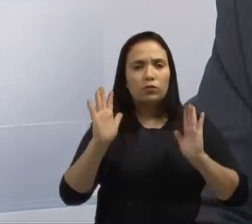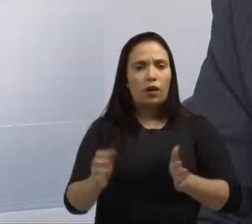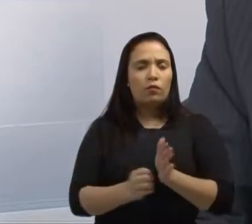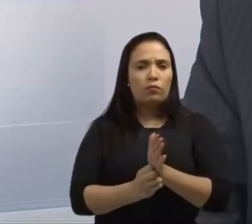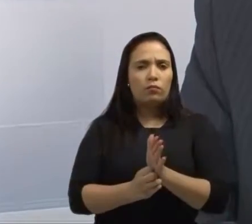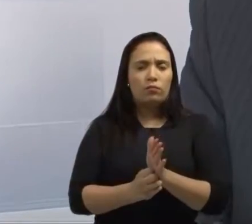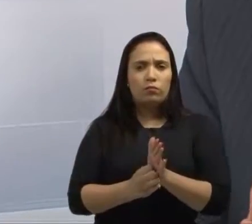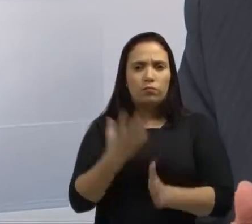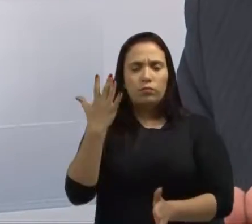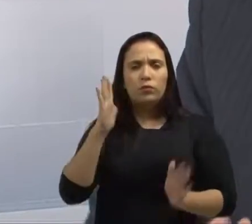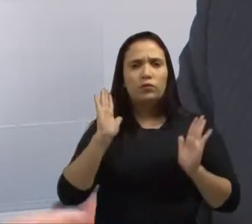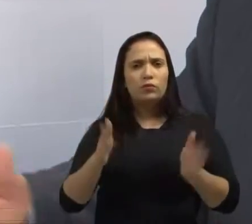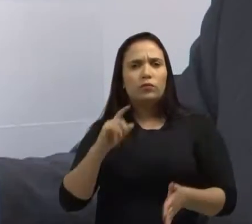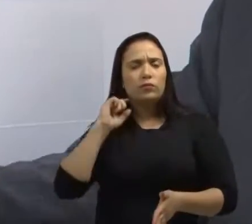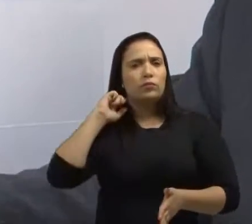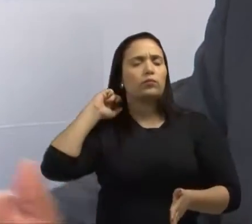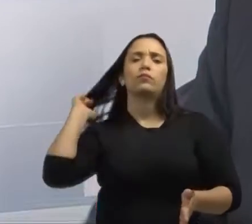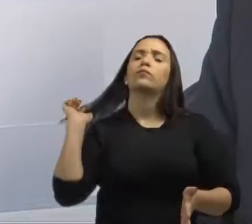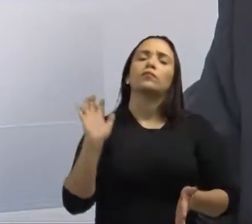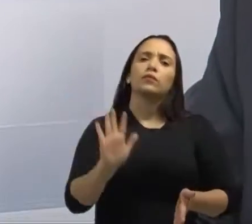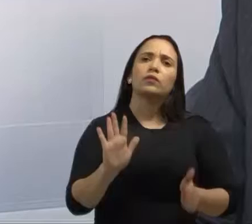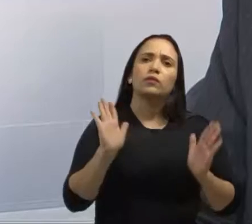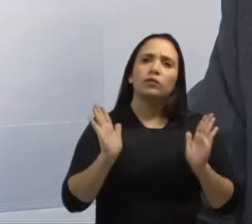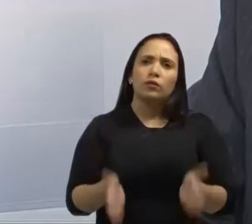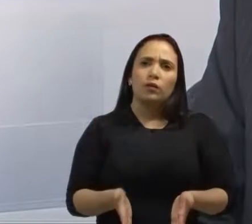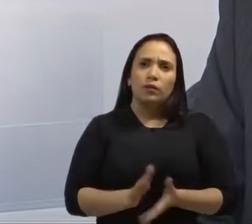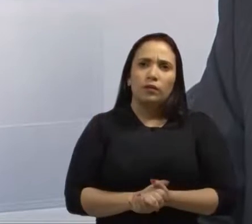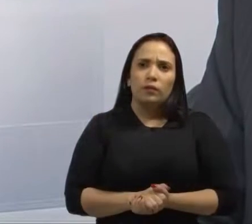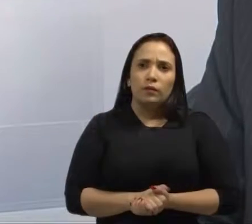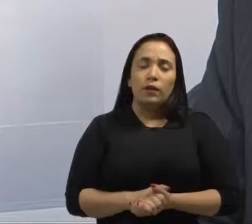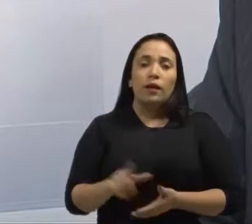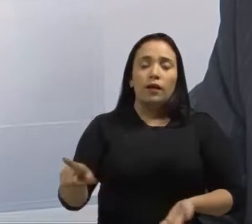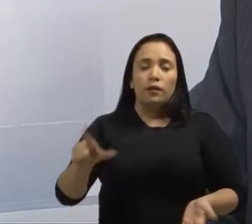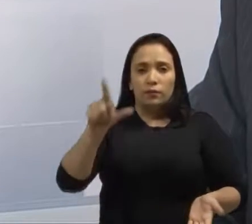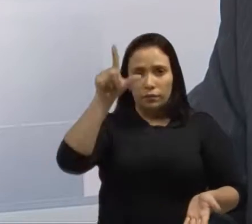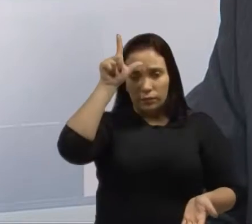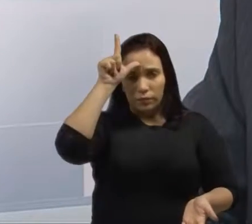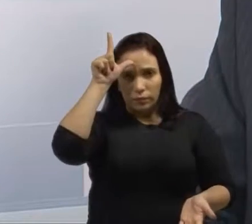era uma representante... Mas não é por isso não, Luiz. Deixa eu terminar. Era uma liderança...